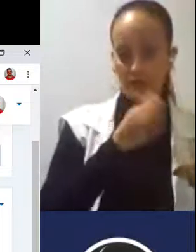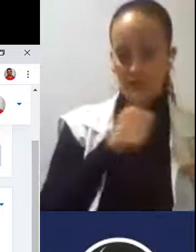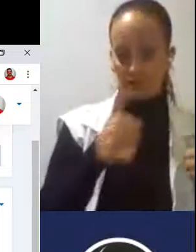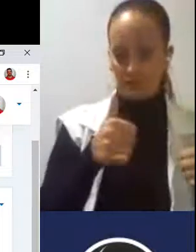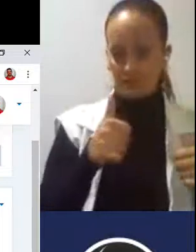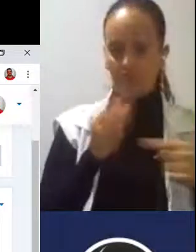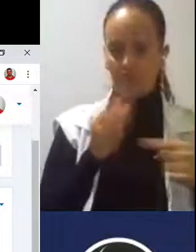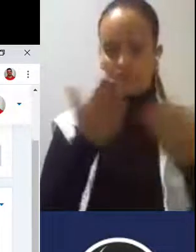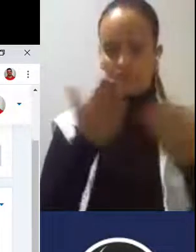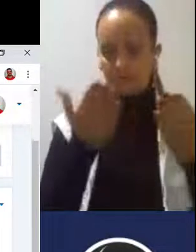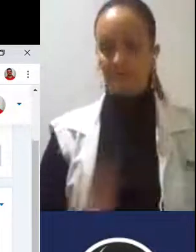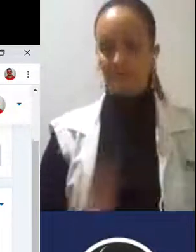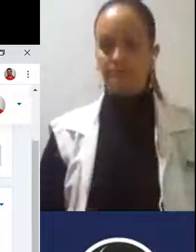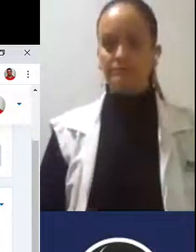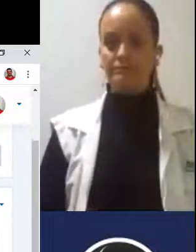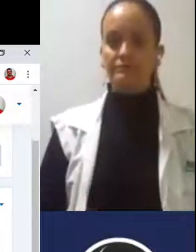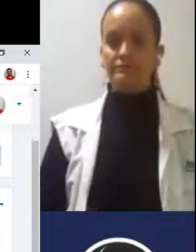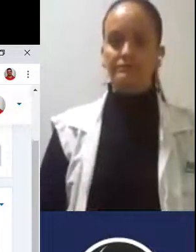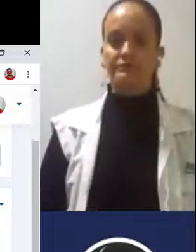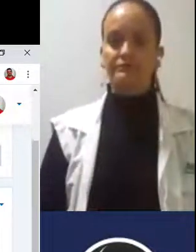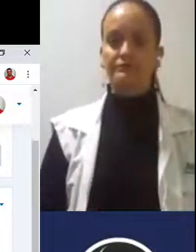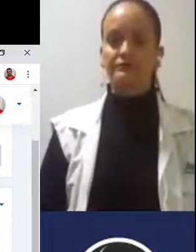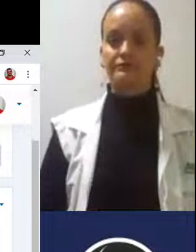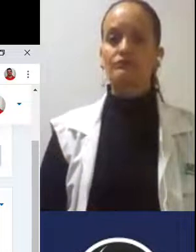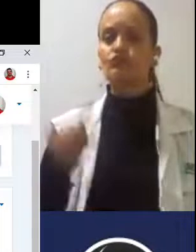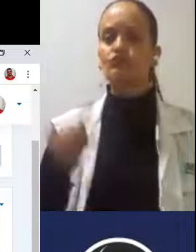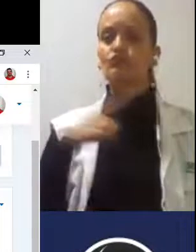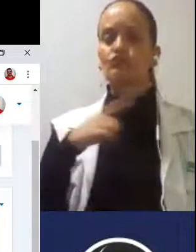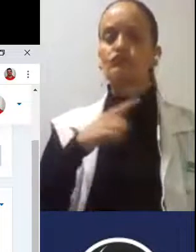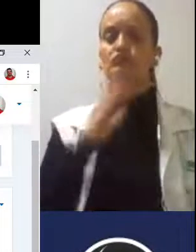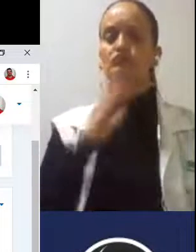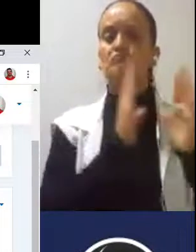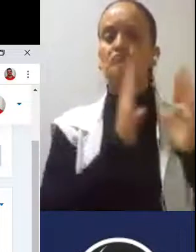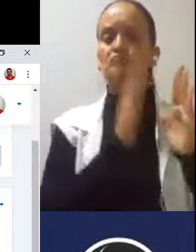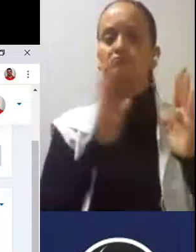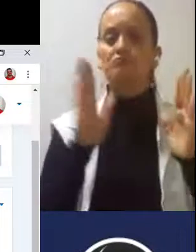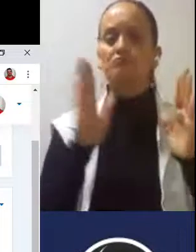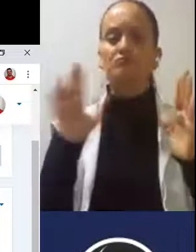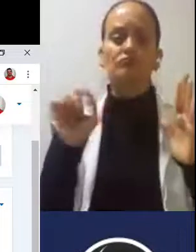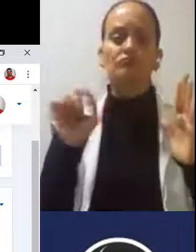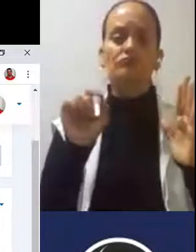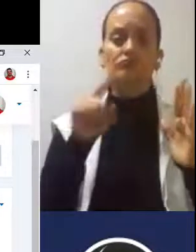Então, o que está em paralelo aqui, por exemplo? Né? Se alguém puder me